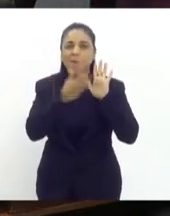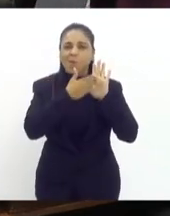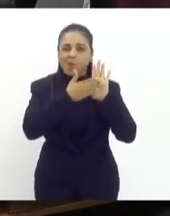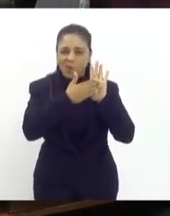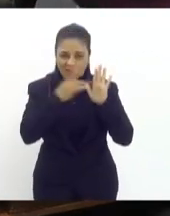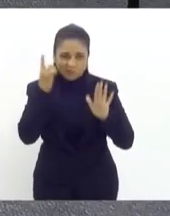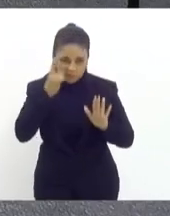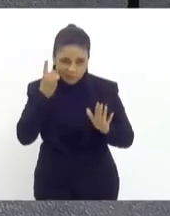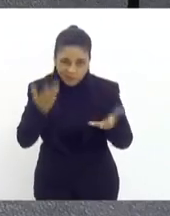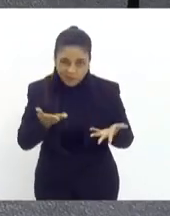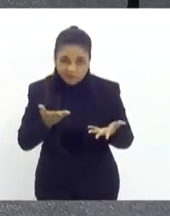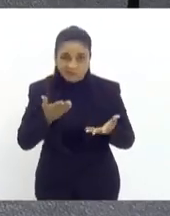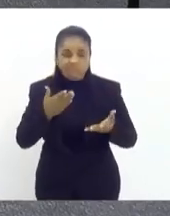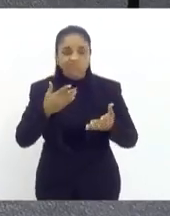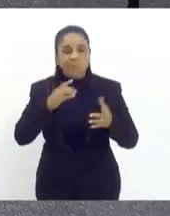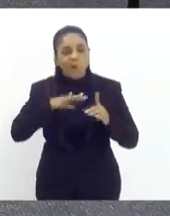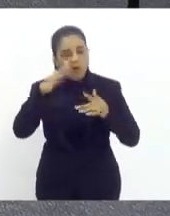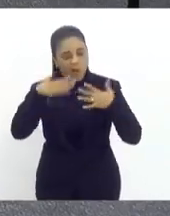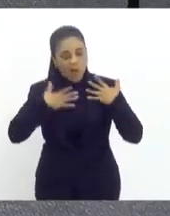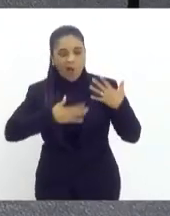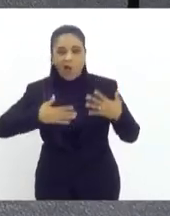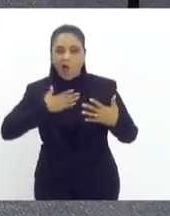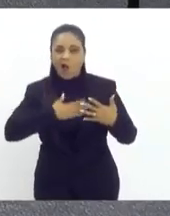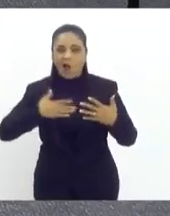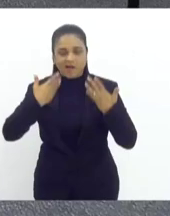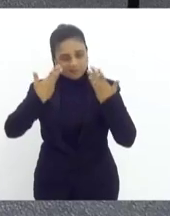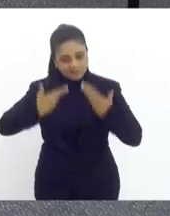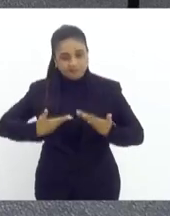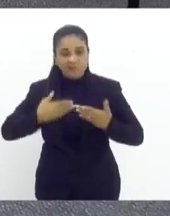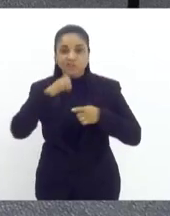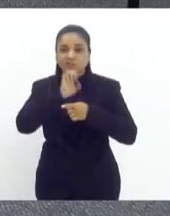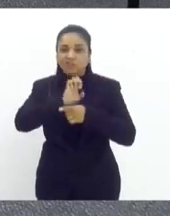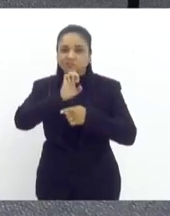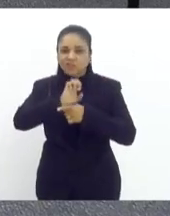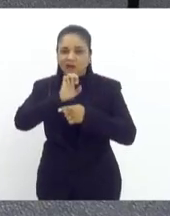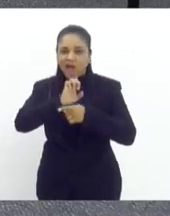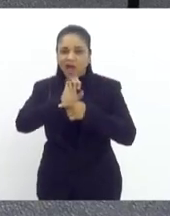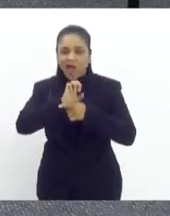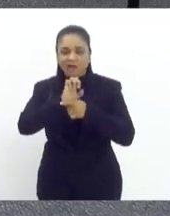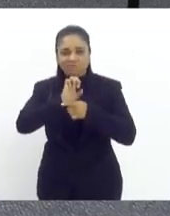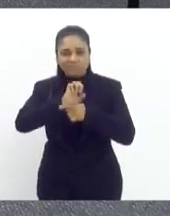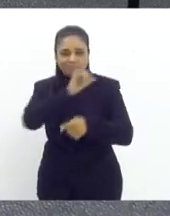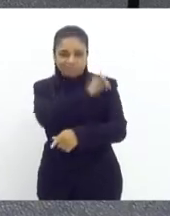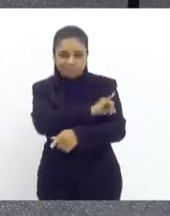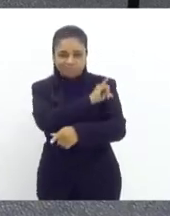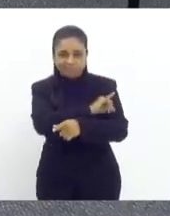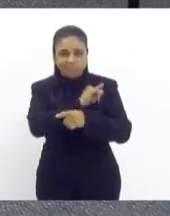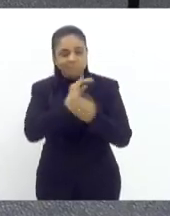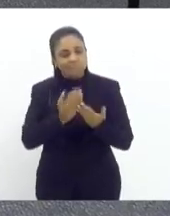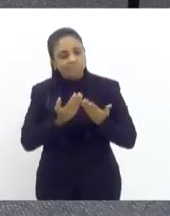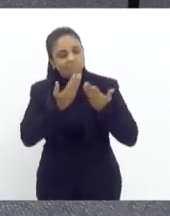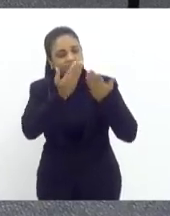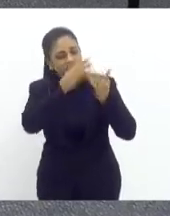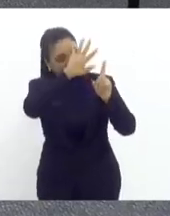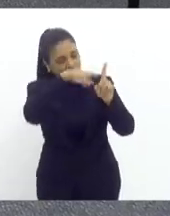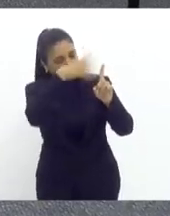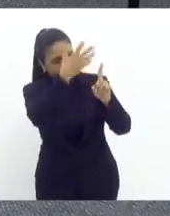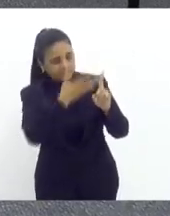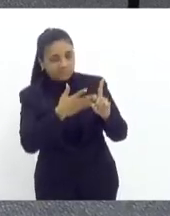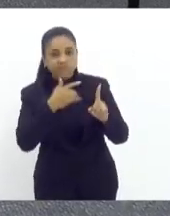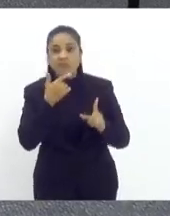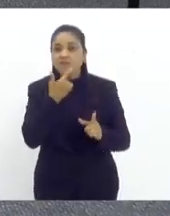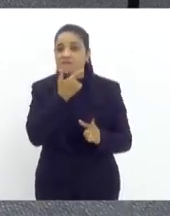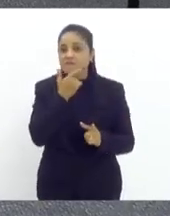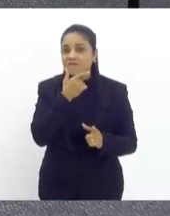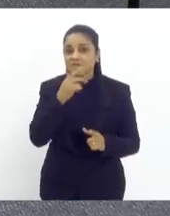é a maior honraria que o Estado do Rio de Janeiro pode oferecer para uma figura o Vinícius